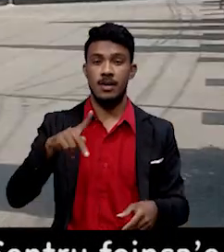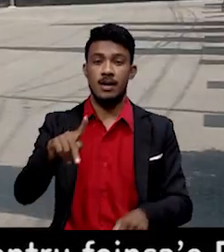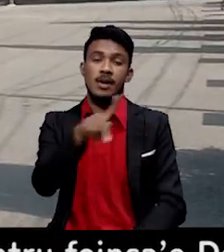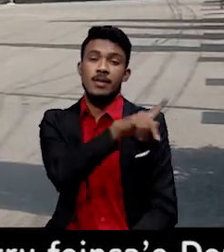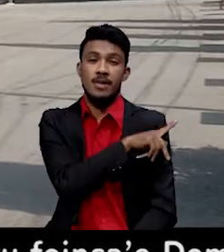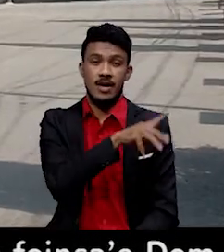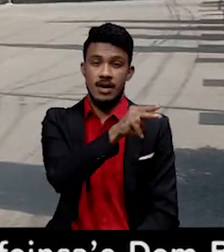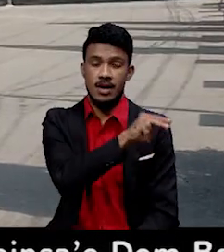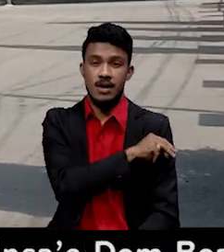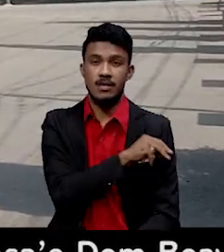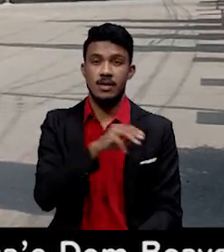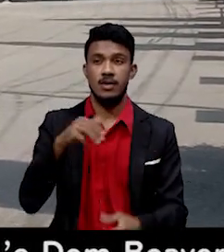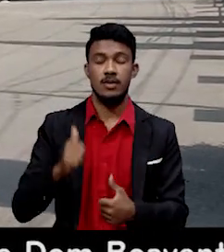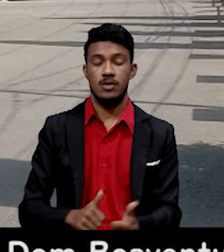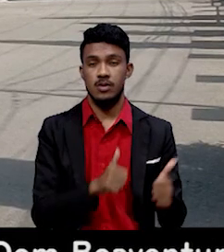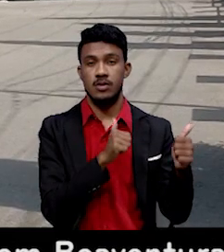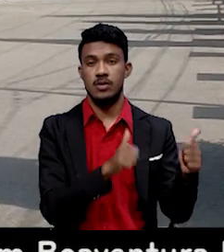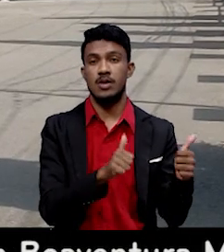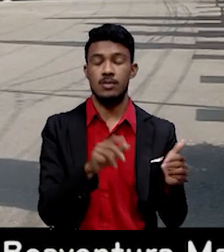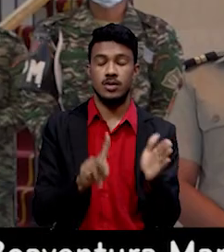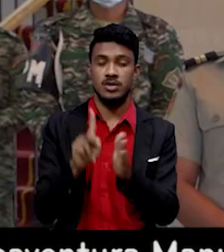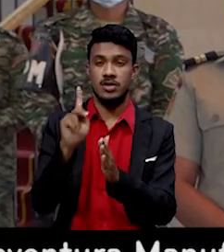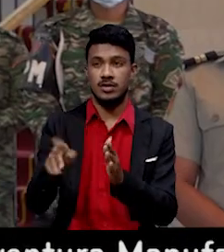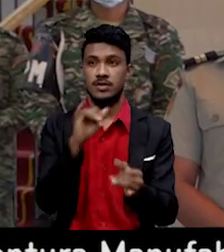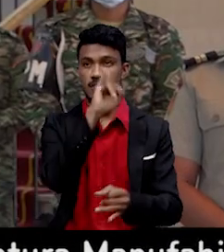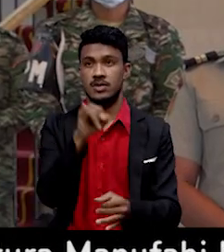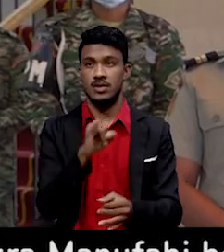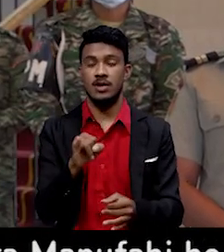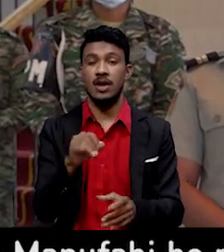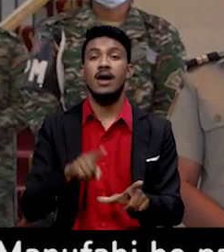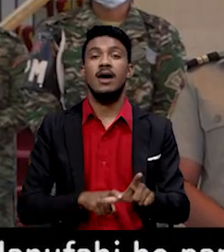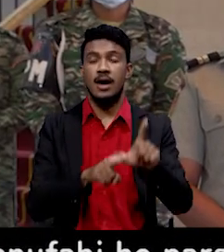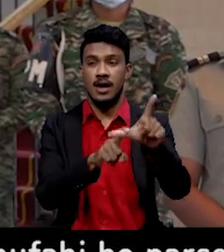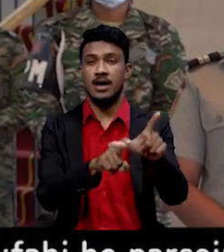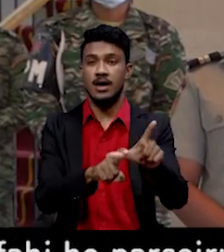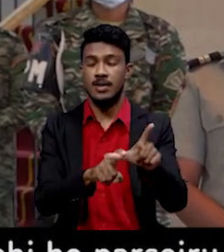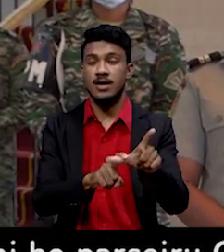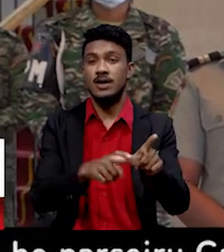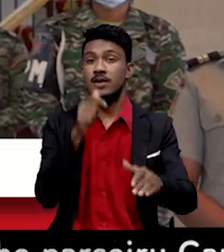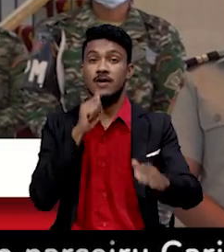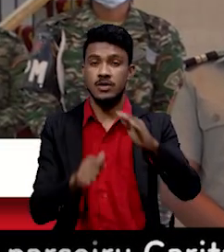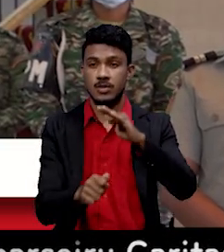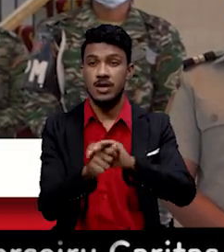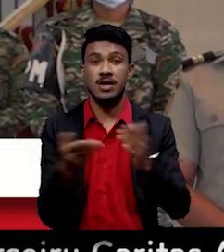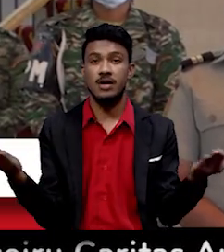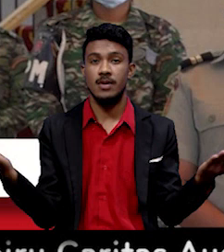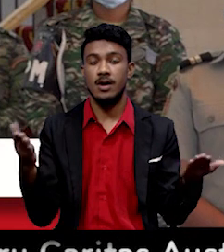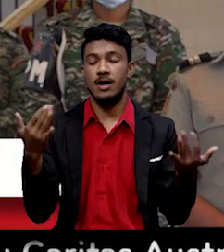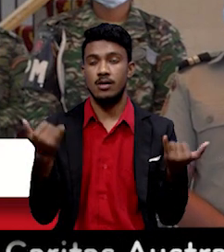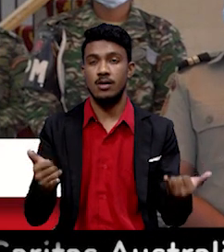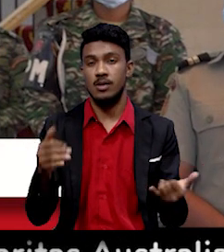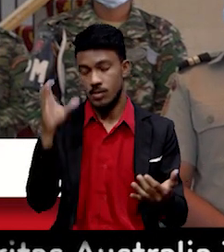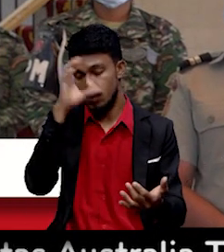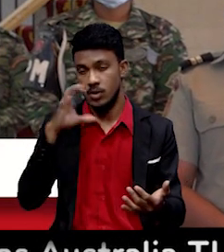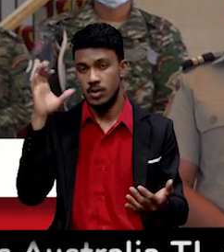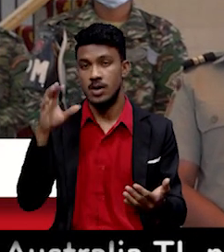ba processo investigação. Alai sai tambal aguenta be saida instrução de halai lakon agora ba subar en babe agora buka imi de tetak kare